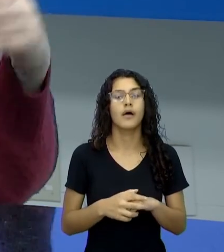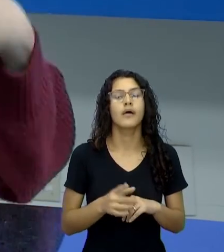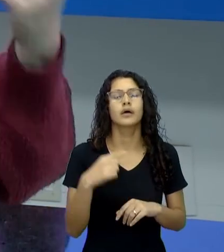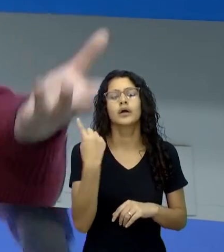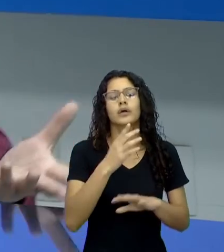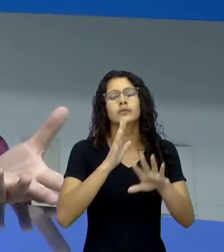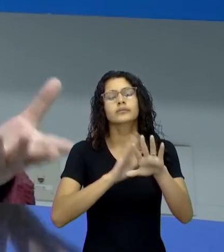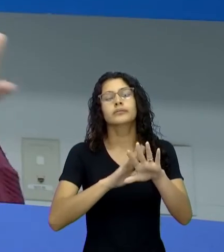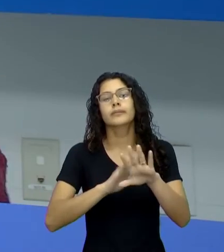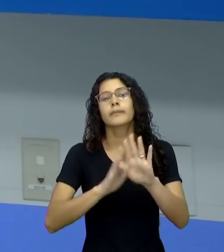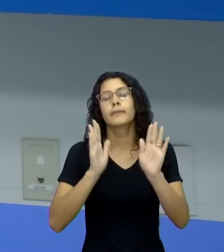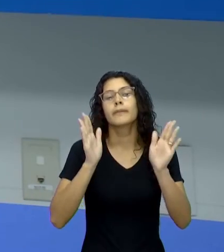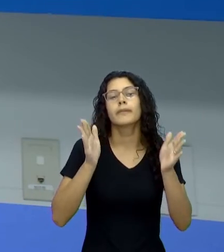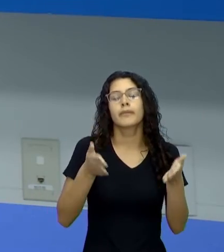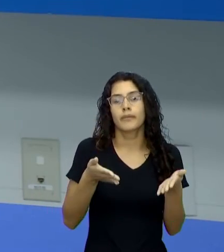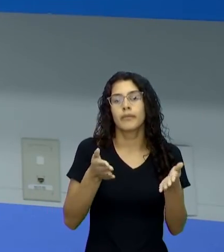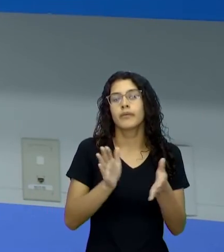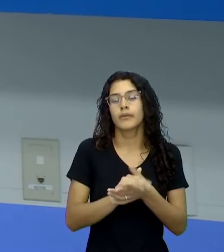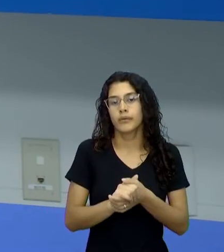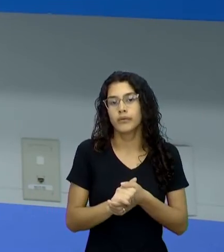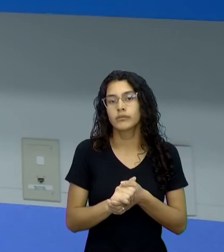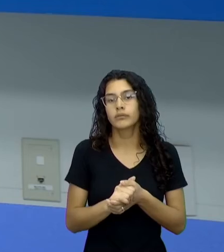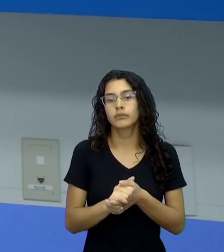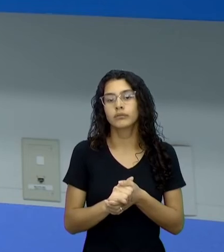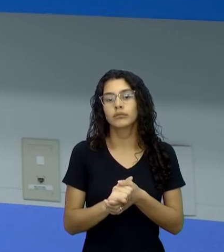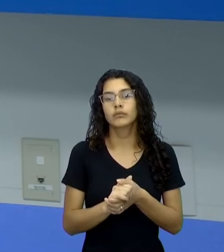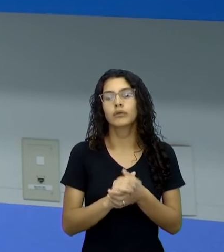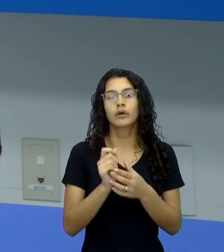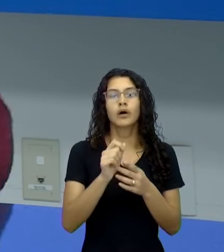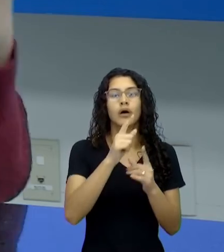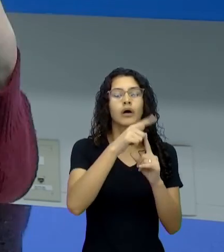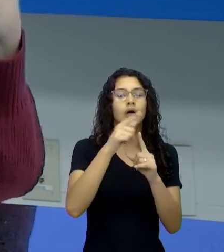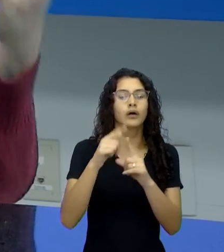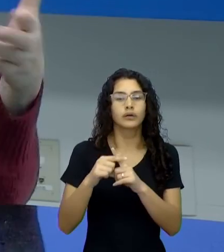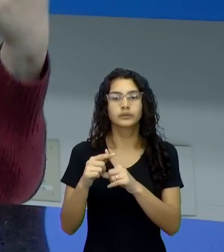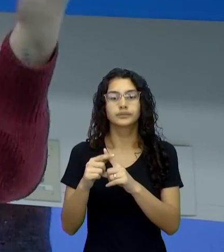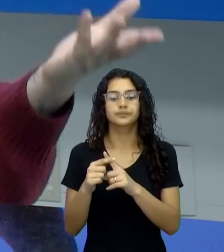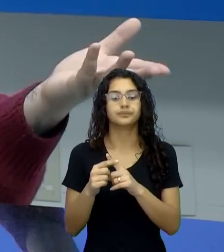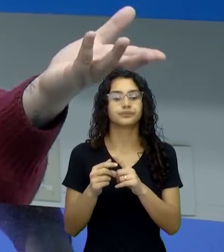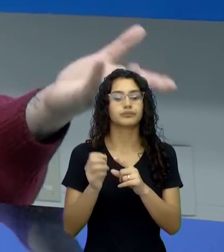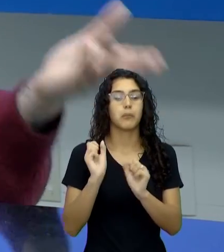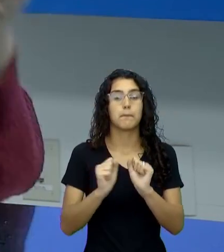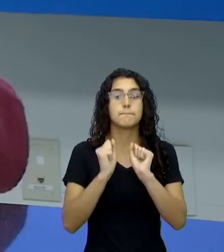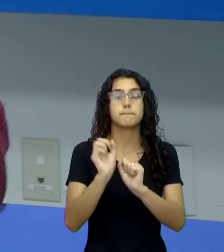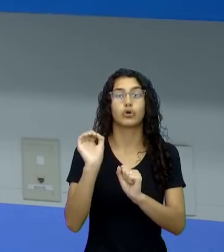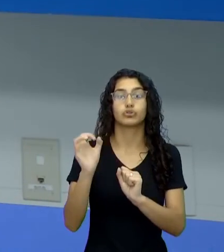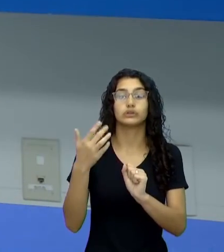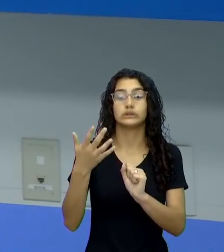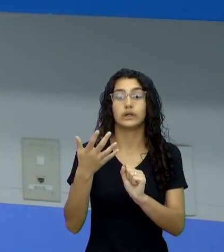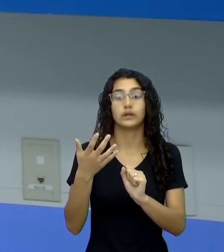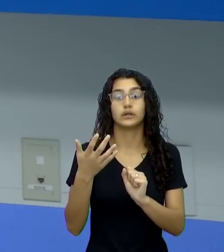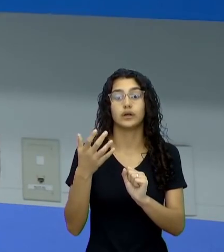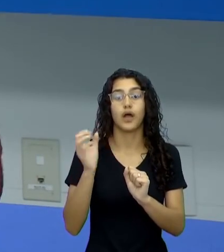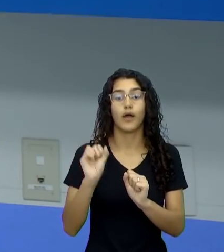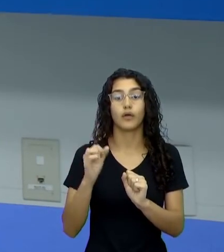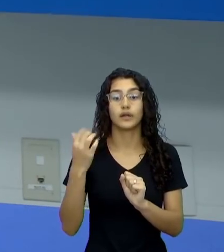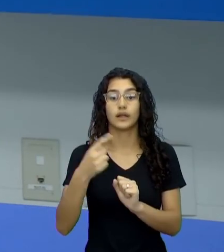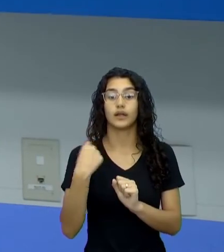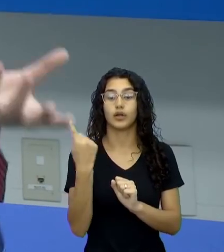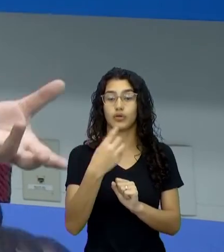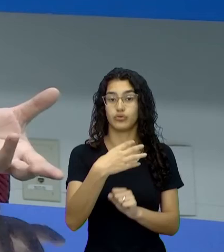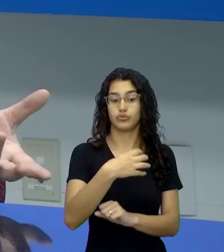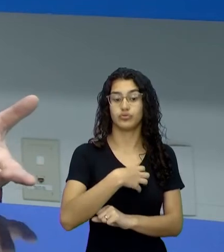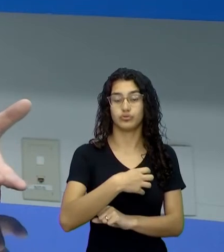estamos fazendo nesse antropoceno e que tipo de consequências virão das nossas